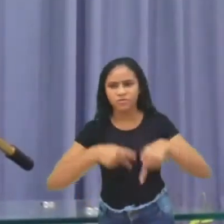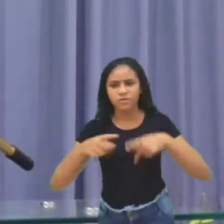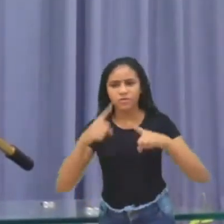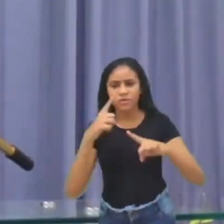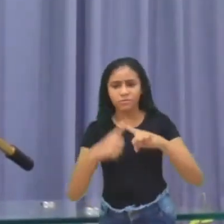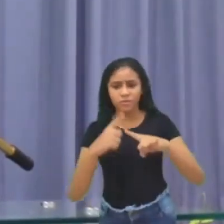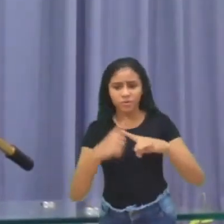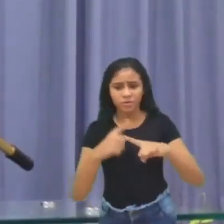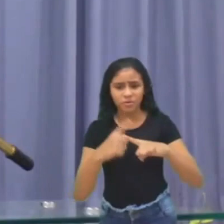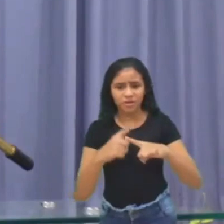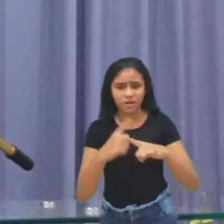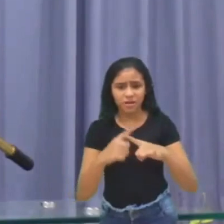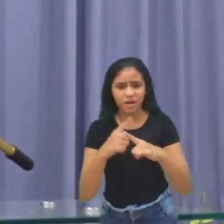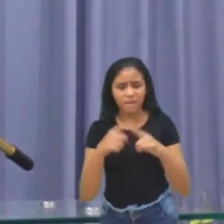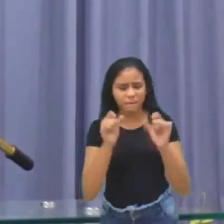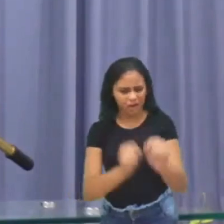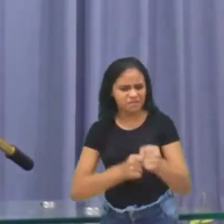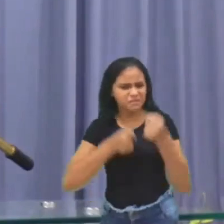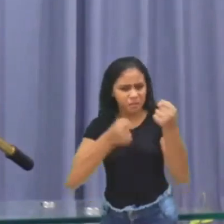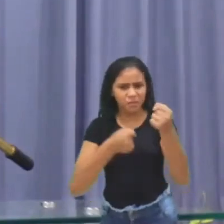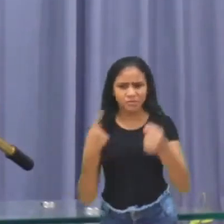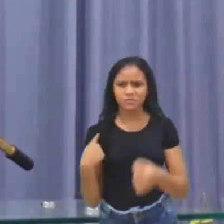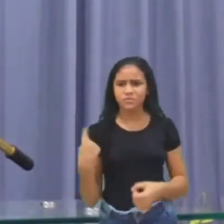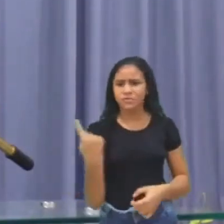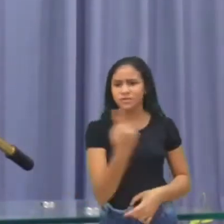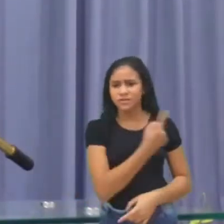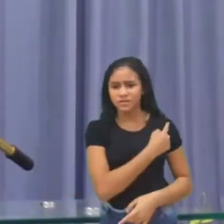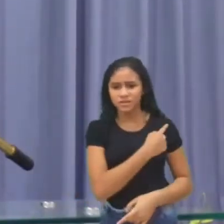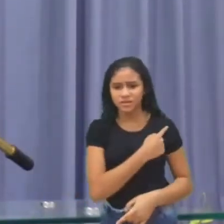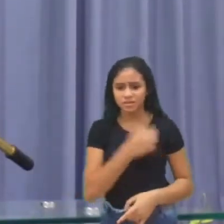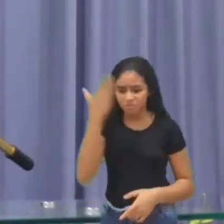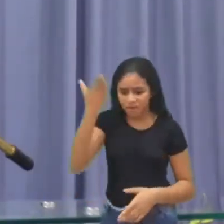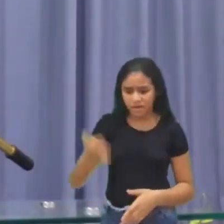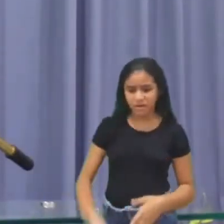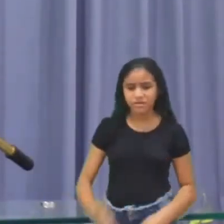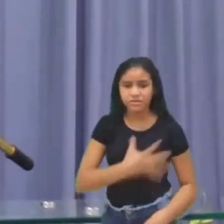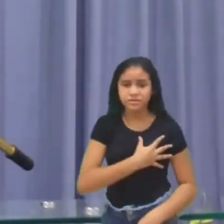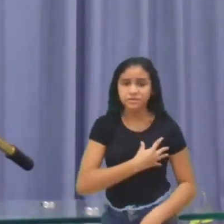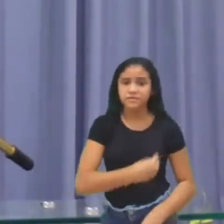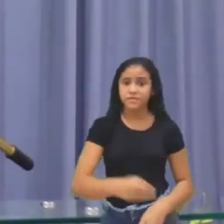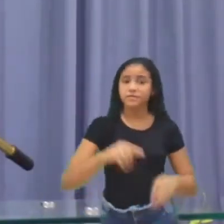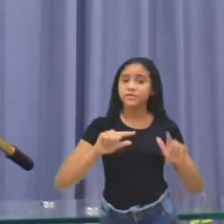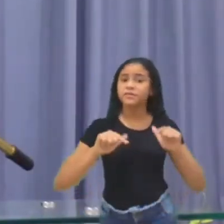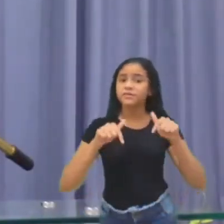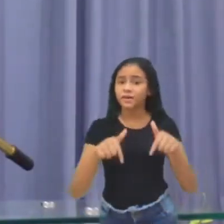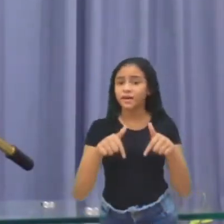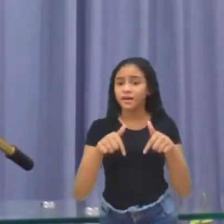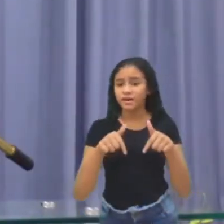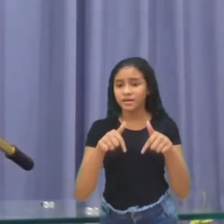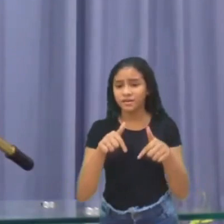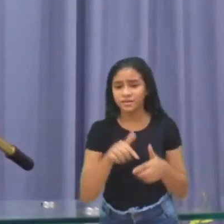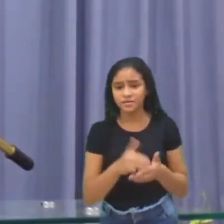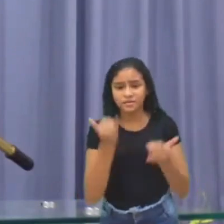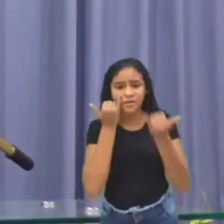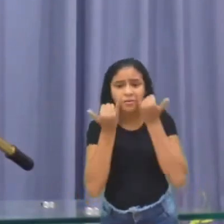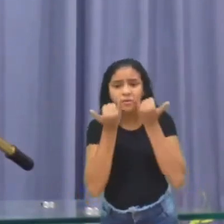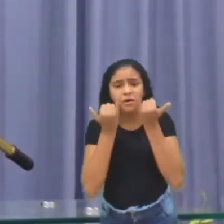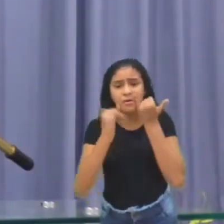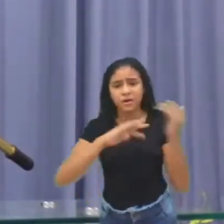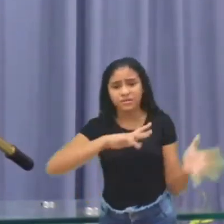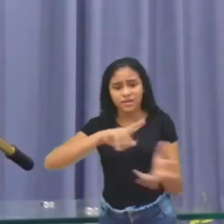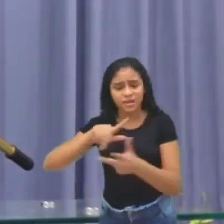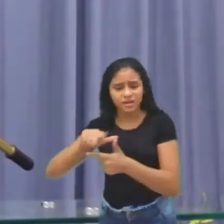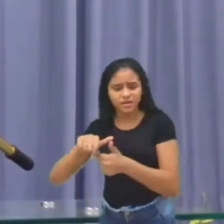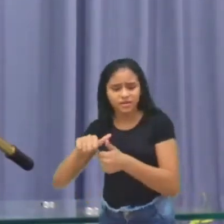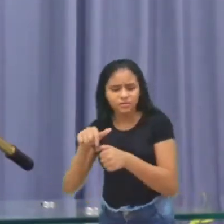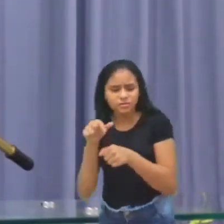forte do que nós. Assim, perante os filhos de Israel, infamaram a terra que haviam espiado,